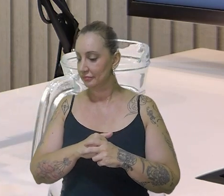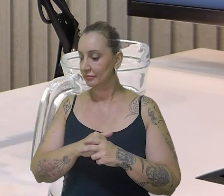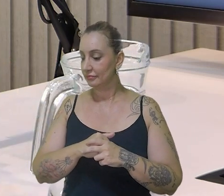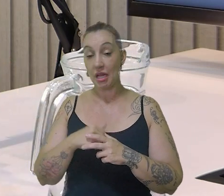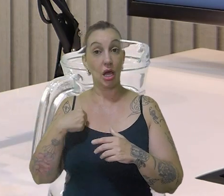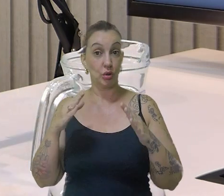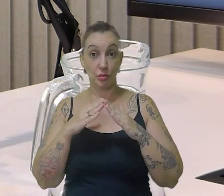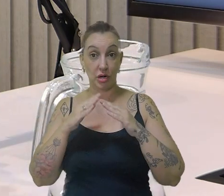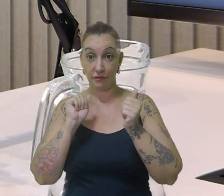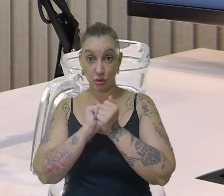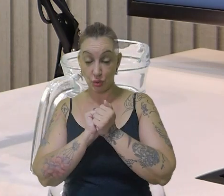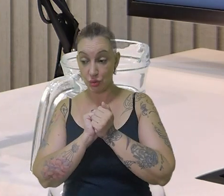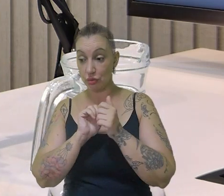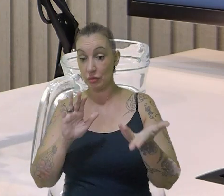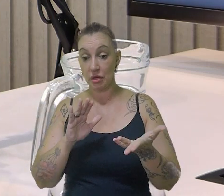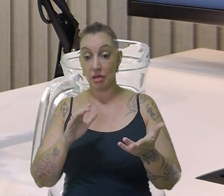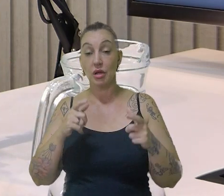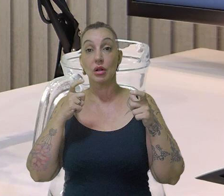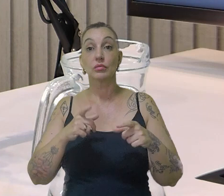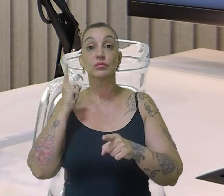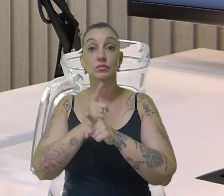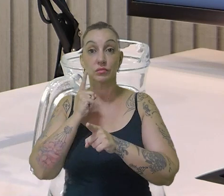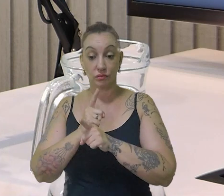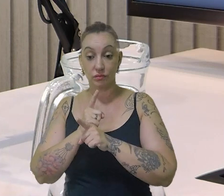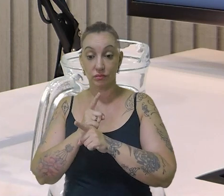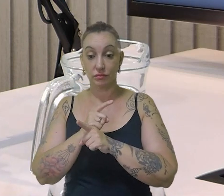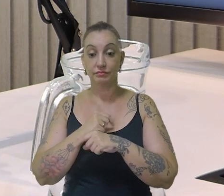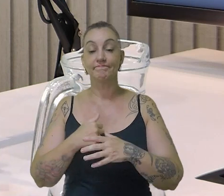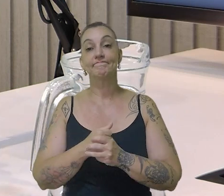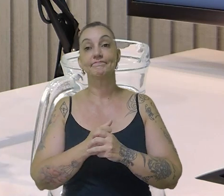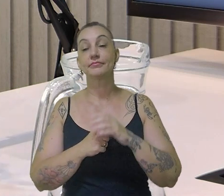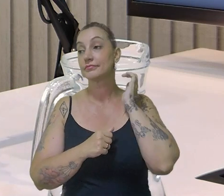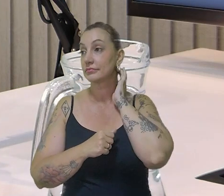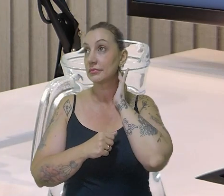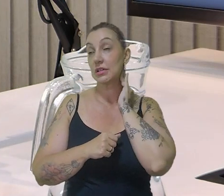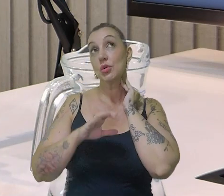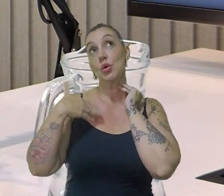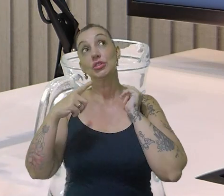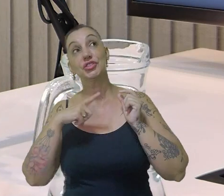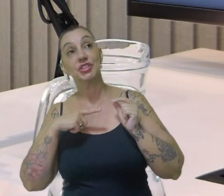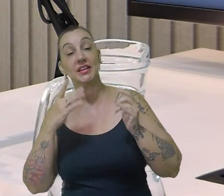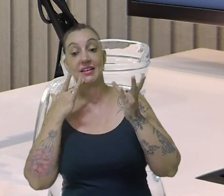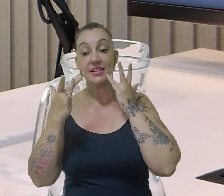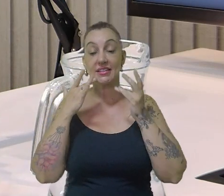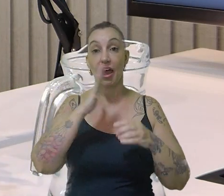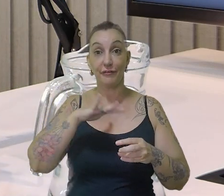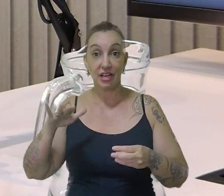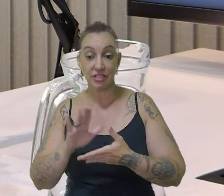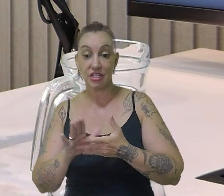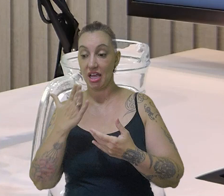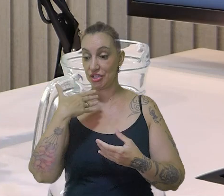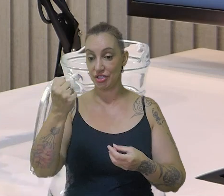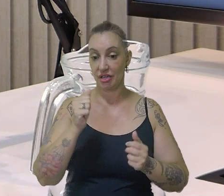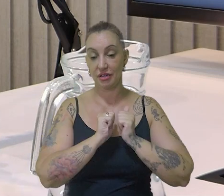é eu não morava com ele então era o nosso ponto de encontro de certa forma né Que legal então quando tinha espetáculos mais infantis aí